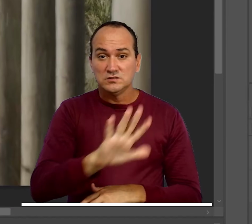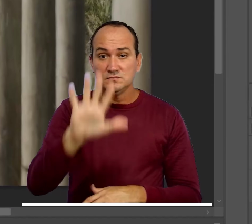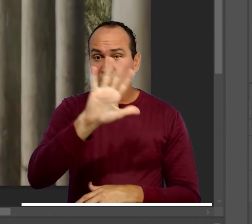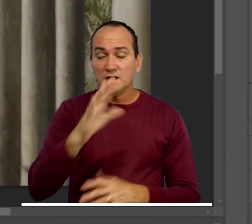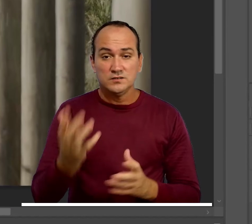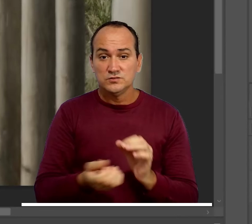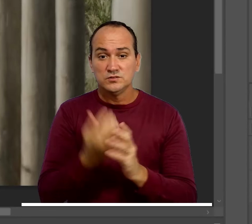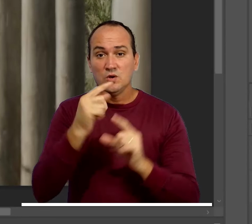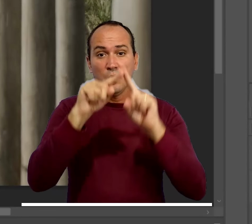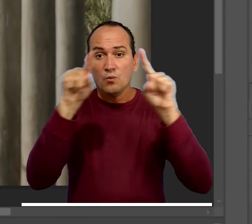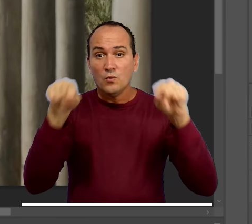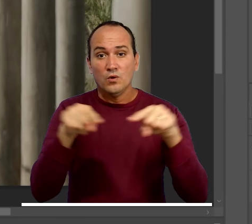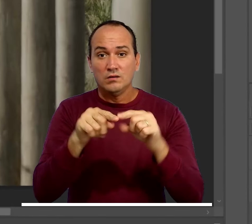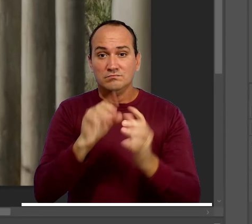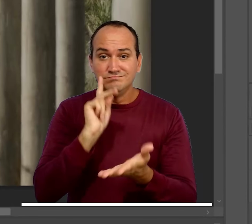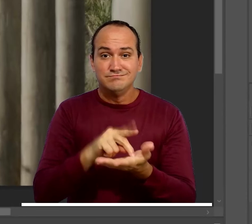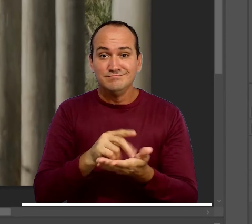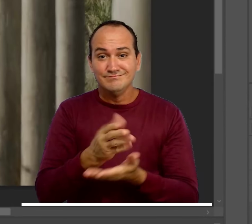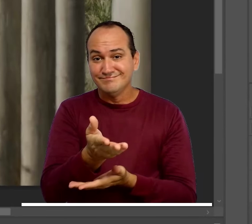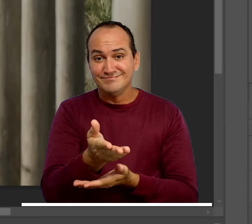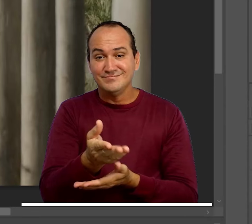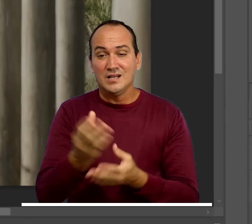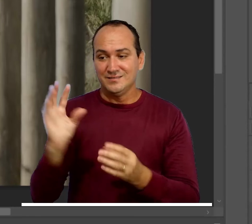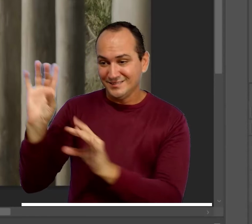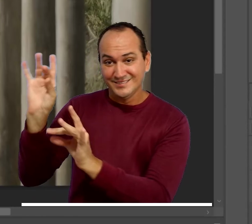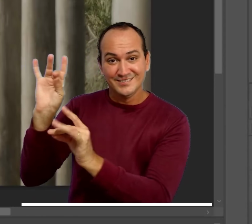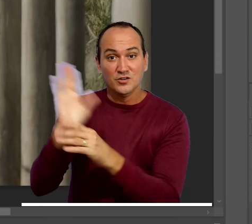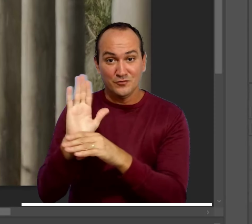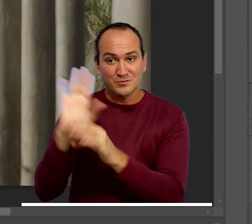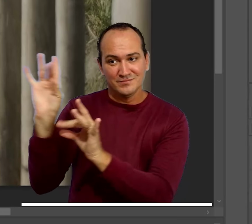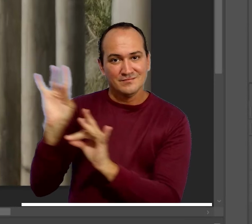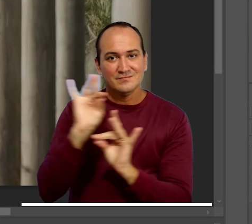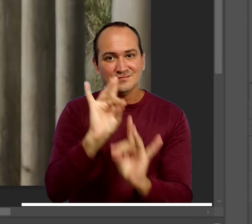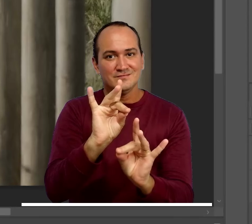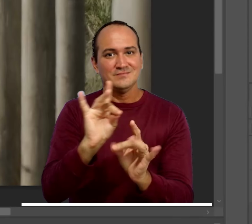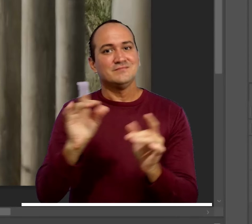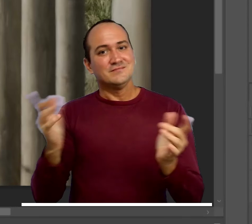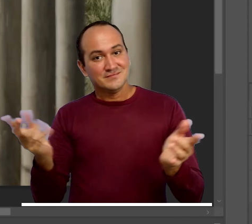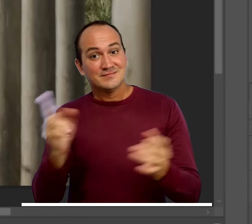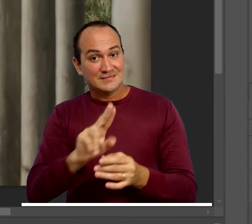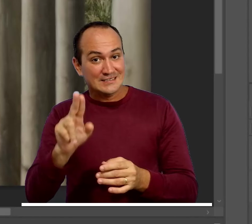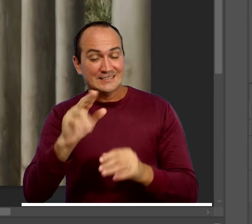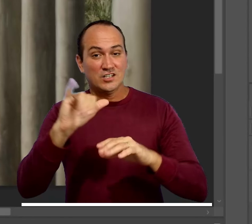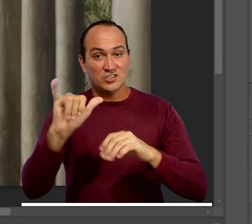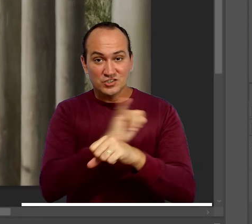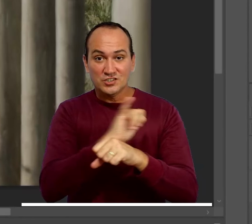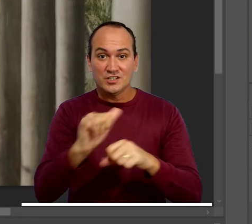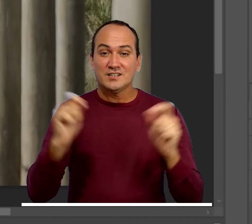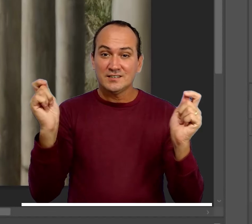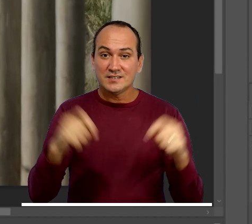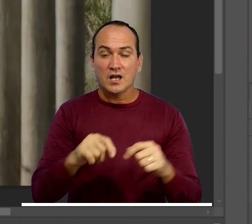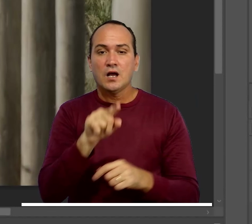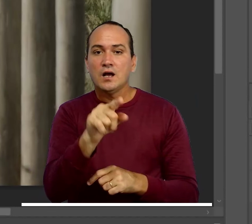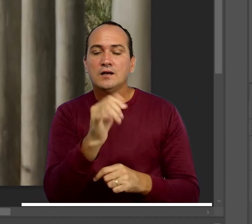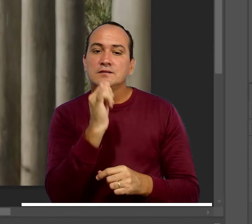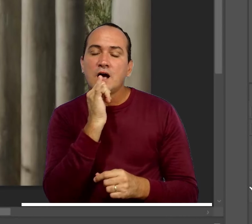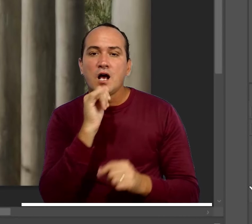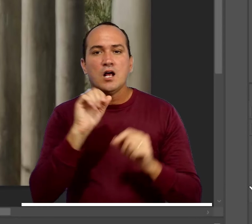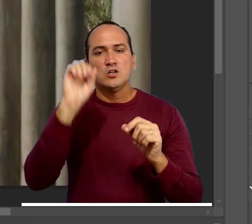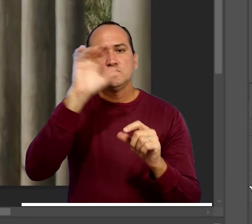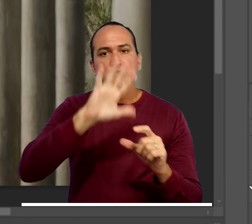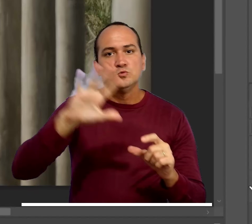tem um buraco no meio, literalmente, que é onde eu vou encaixar o meu vídeo, porque a vantagem de fazer usando essa técnica é que tipo a condição de